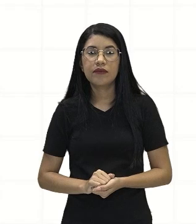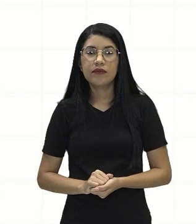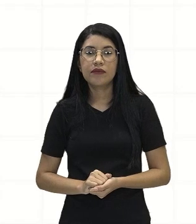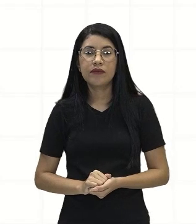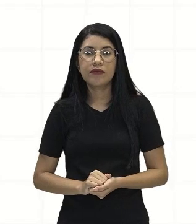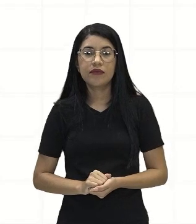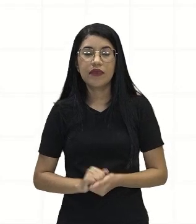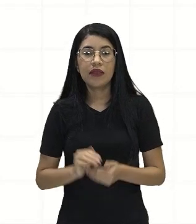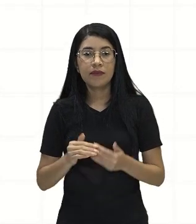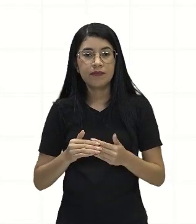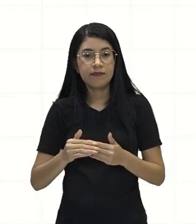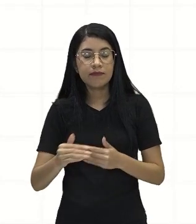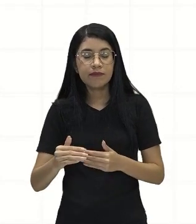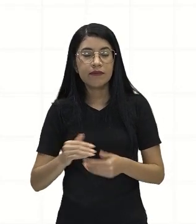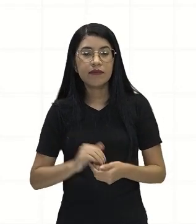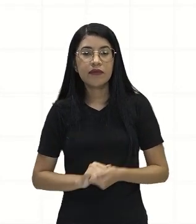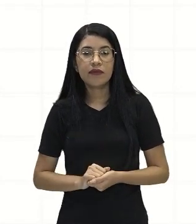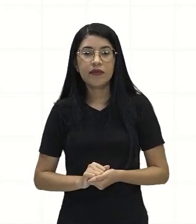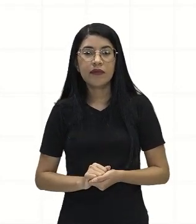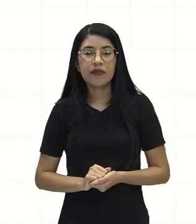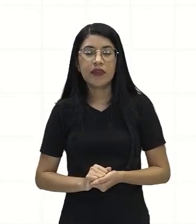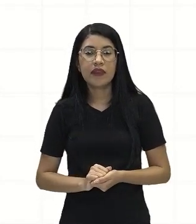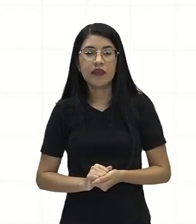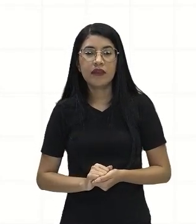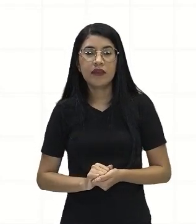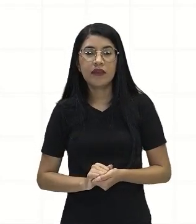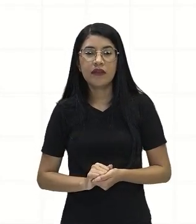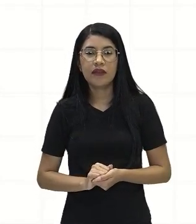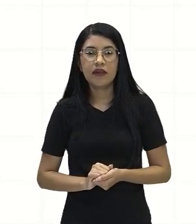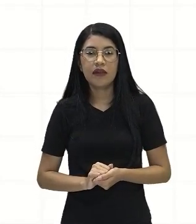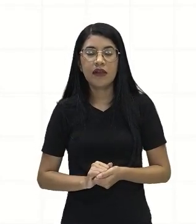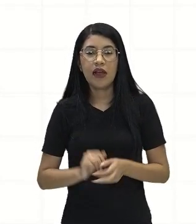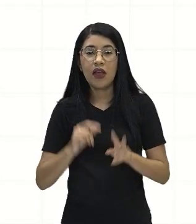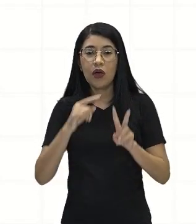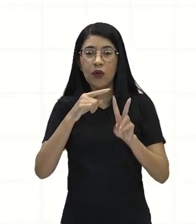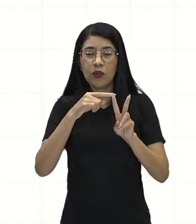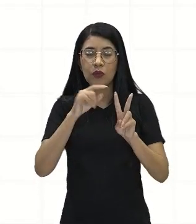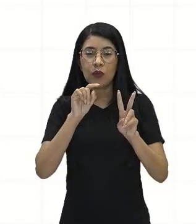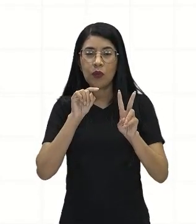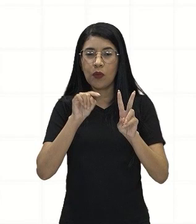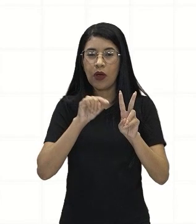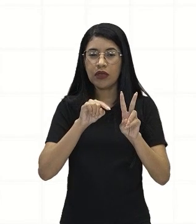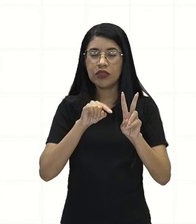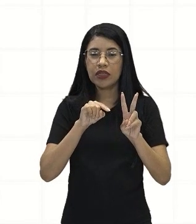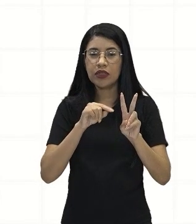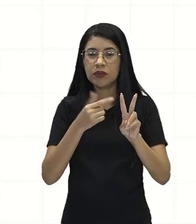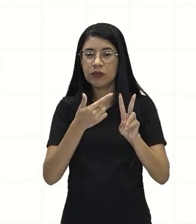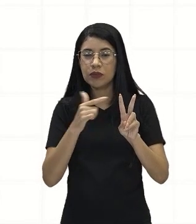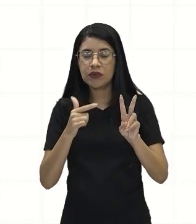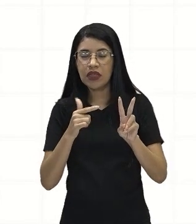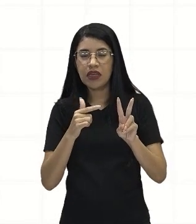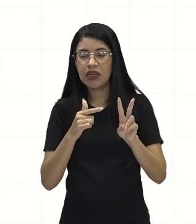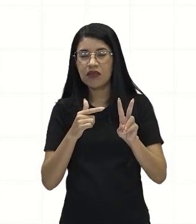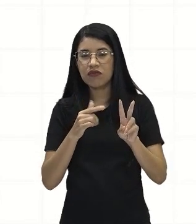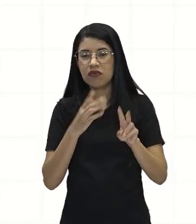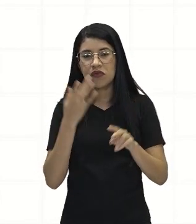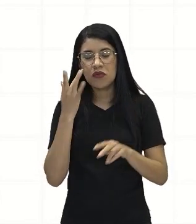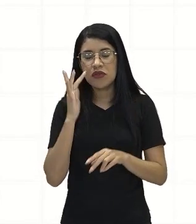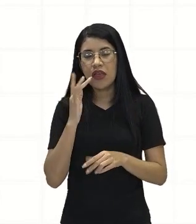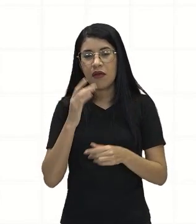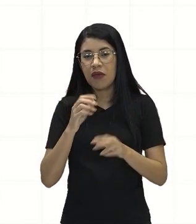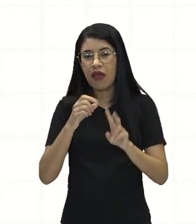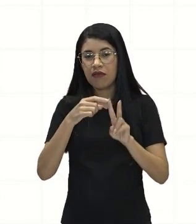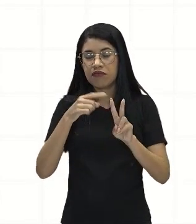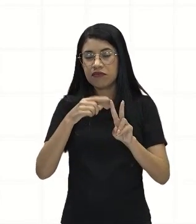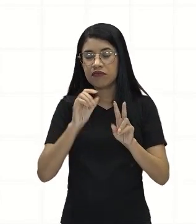a continuidade. Quando há no radicando um número com raiz quadrada desconhecida, quando